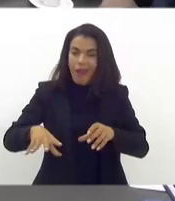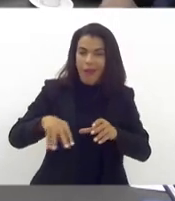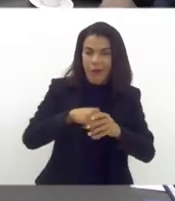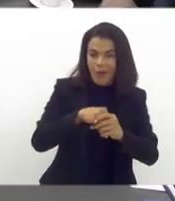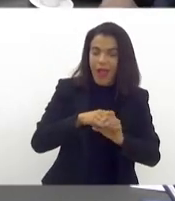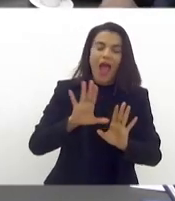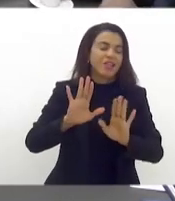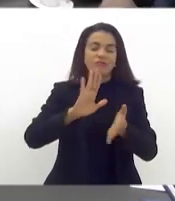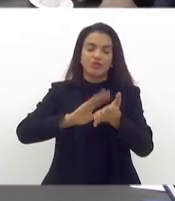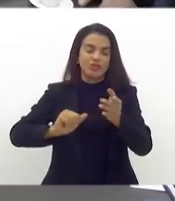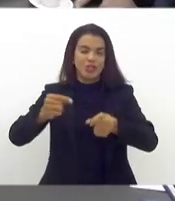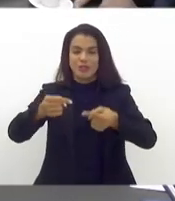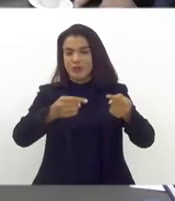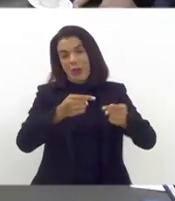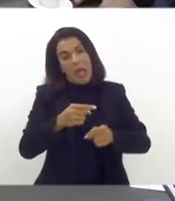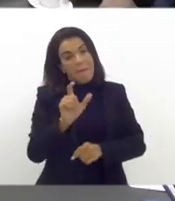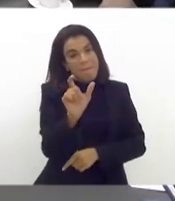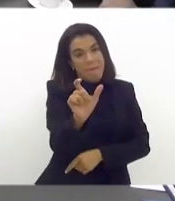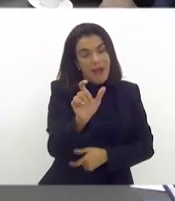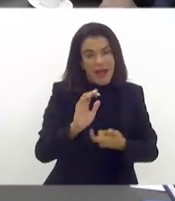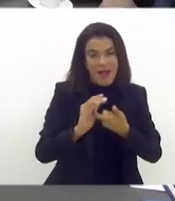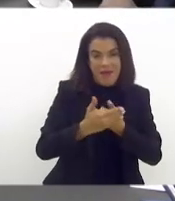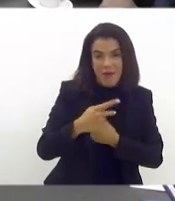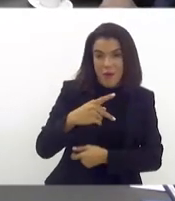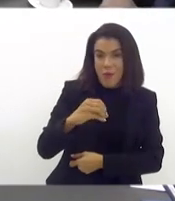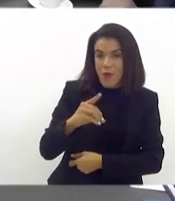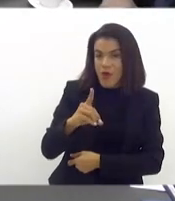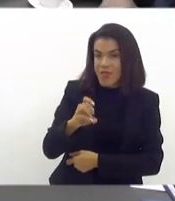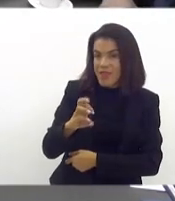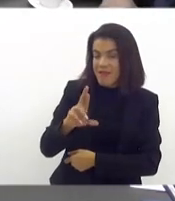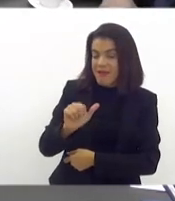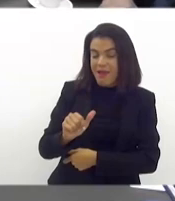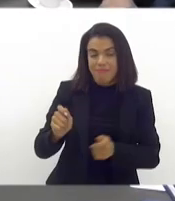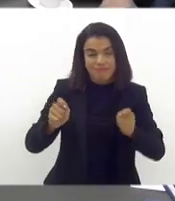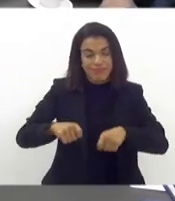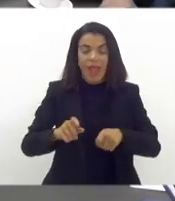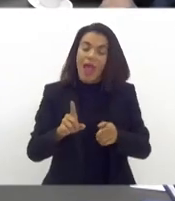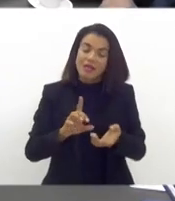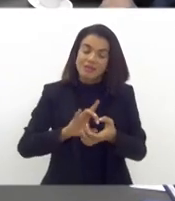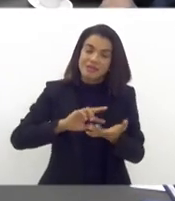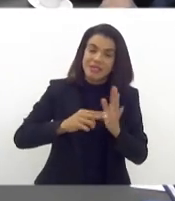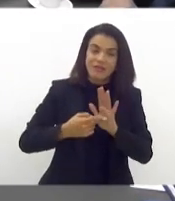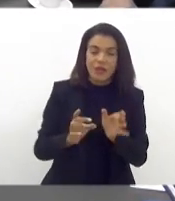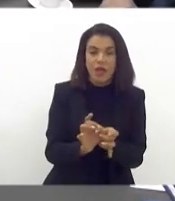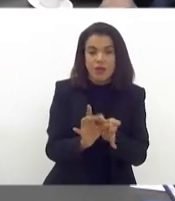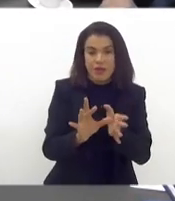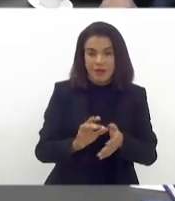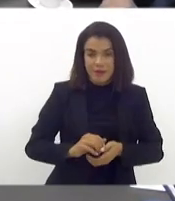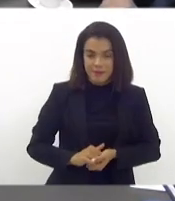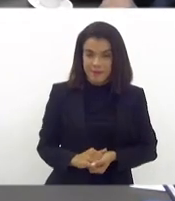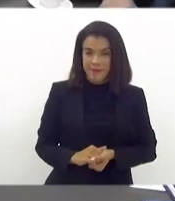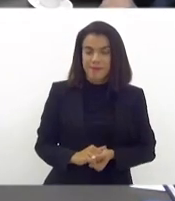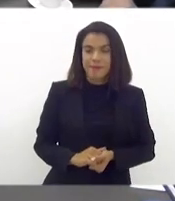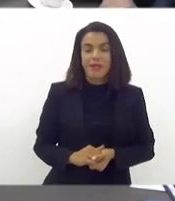toda a discussão. Poderá incluir, é meramente autorizativo. Então, perfeito. Vamos em frente. Então,